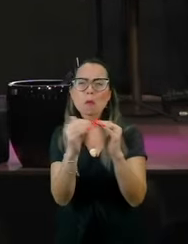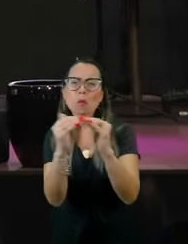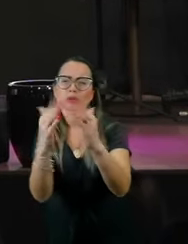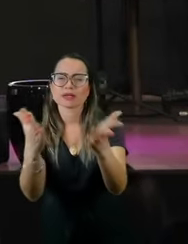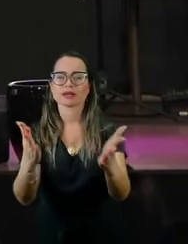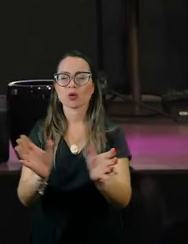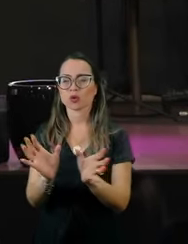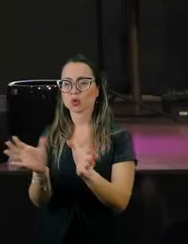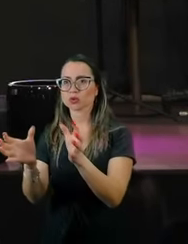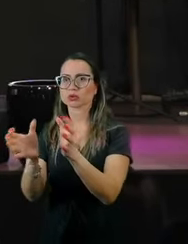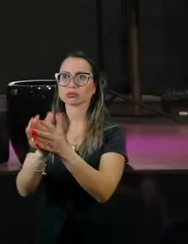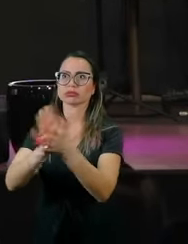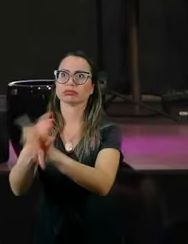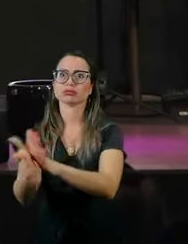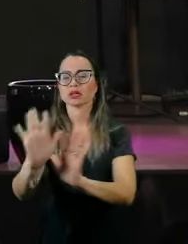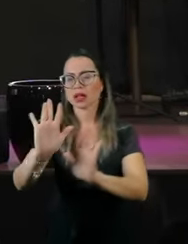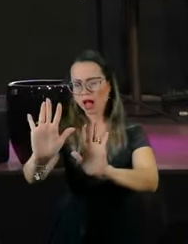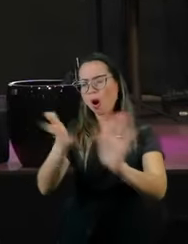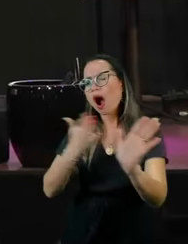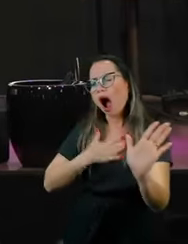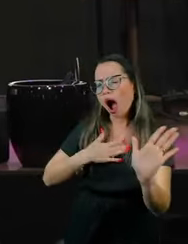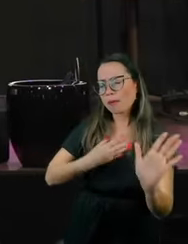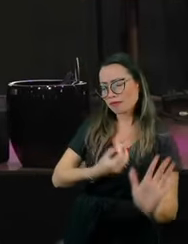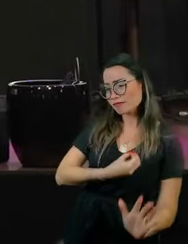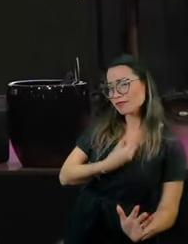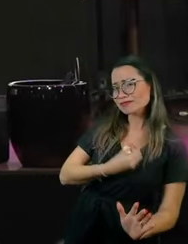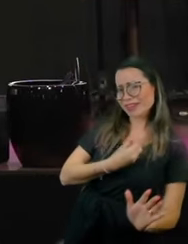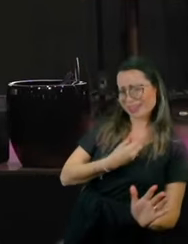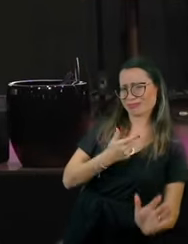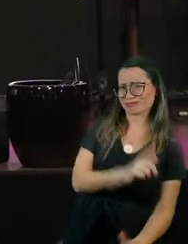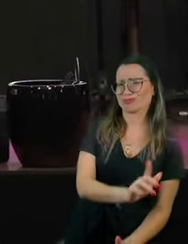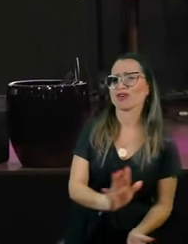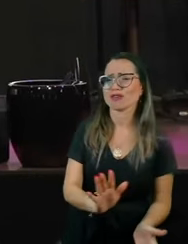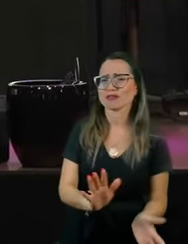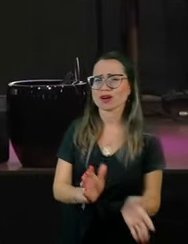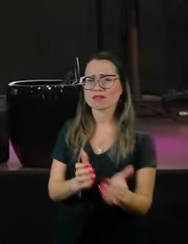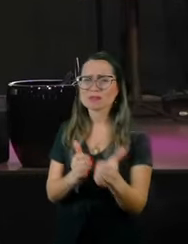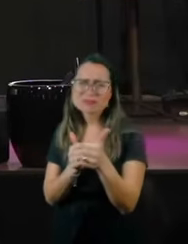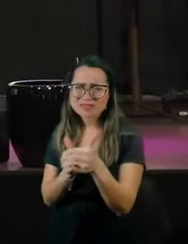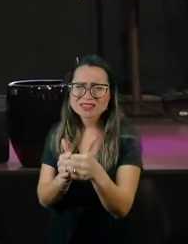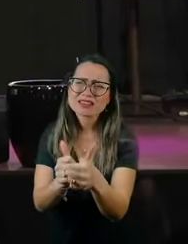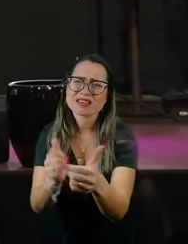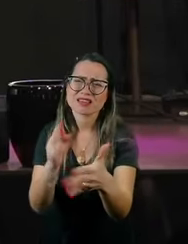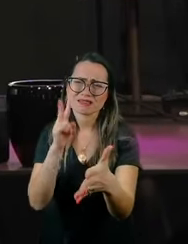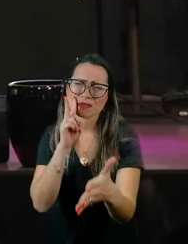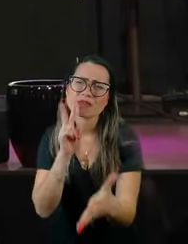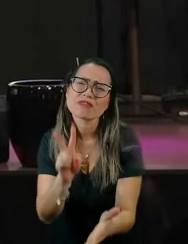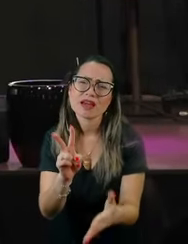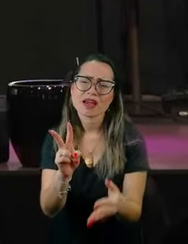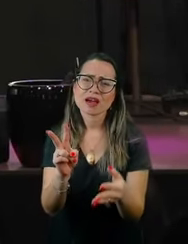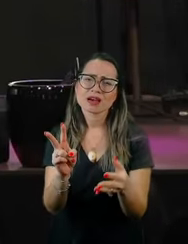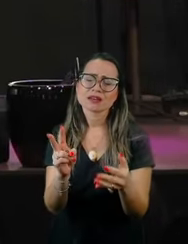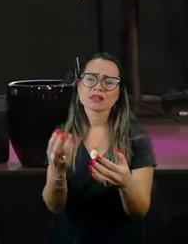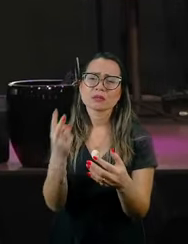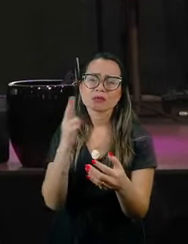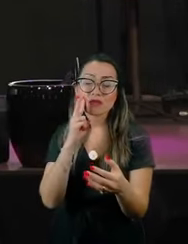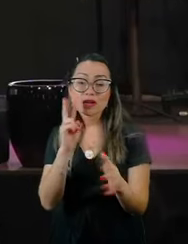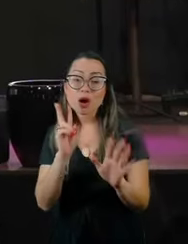outro, não, vamos deixar viver. Vamos adaptar, vamos seguir, vamos ver. Vamos ver como